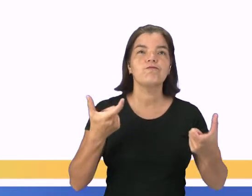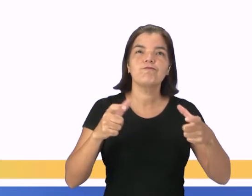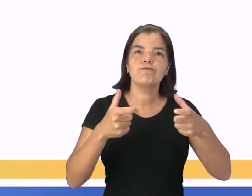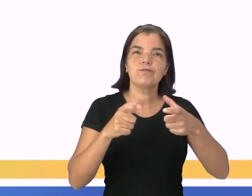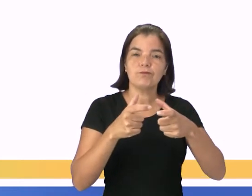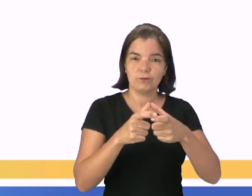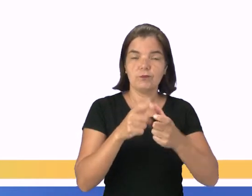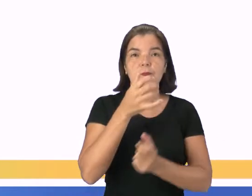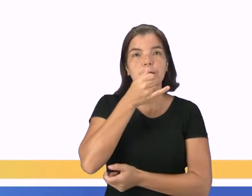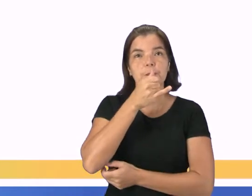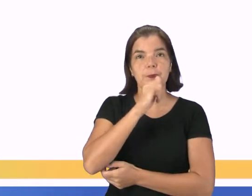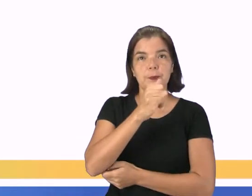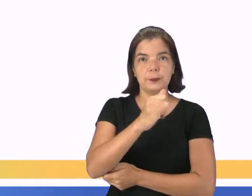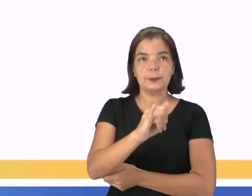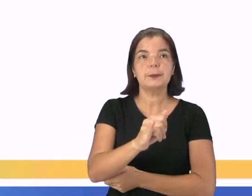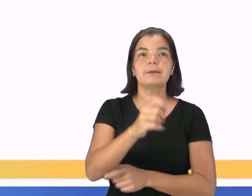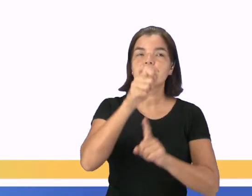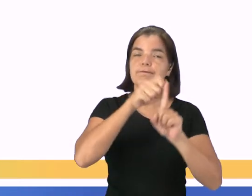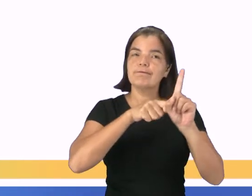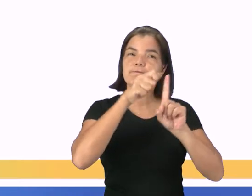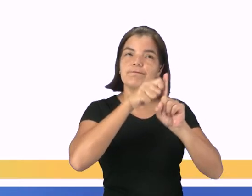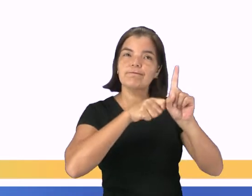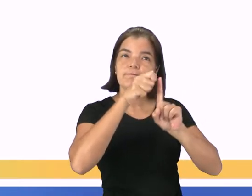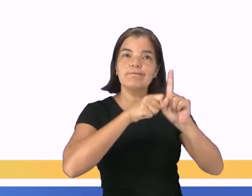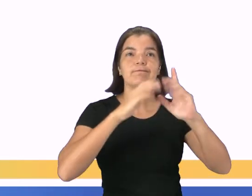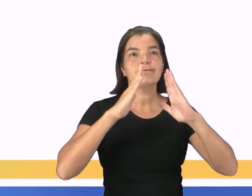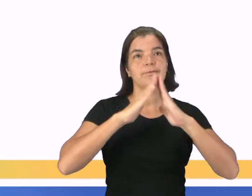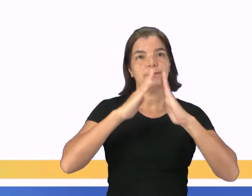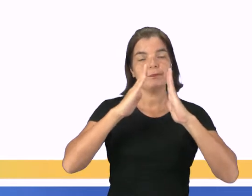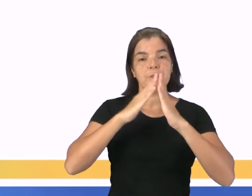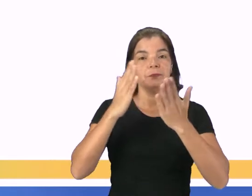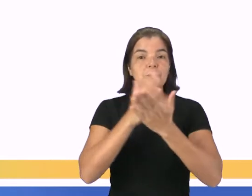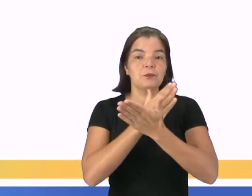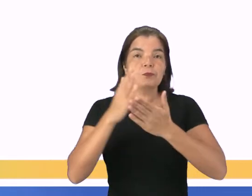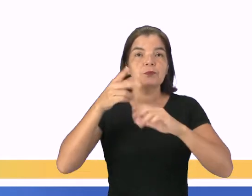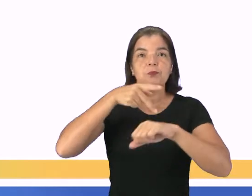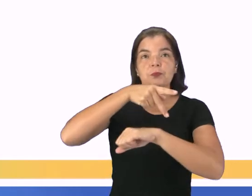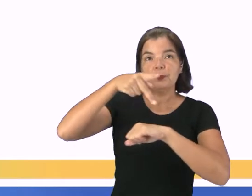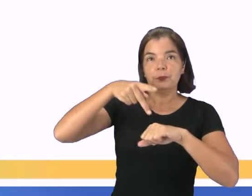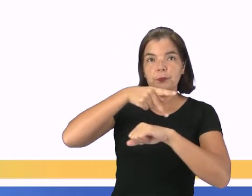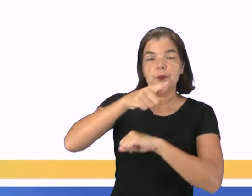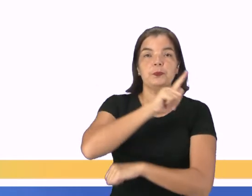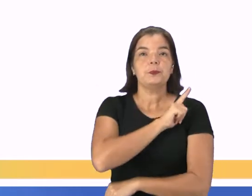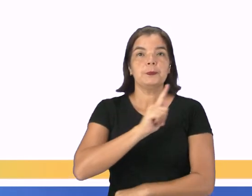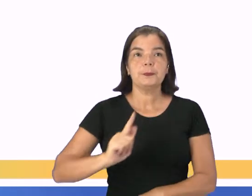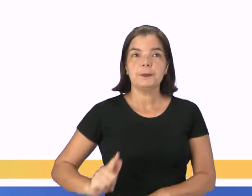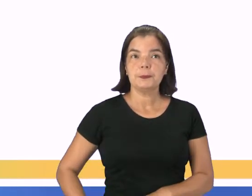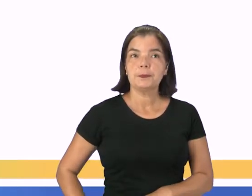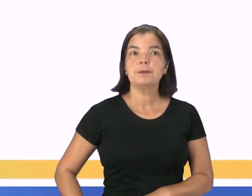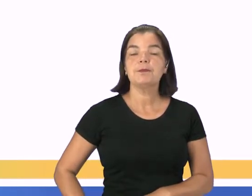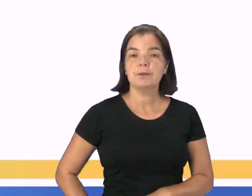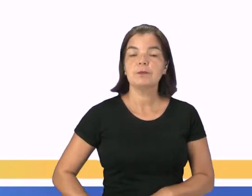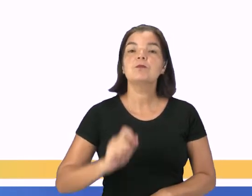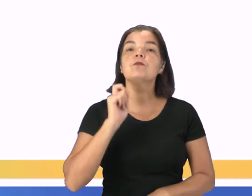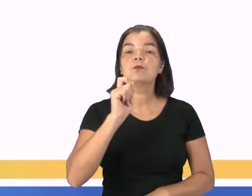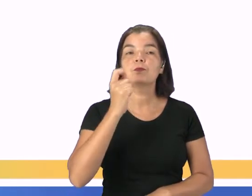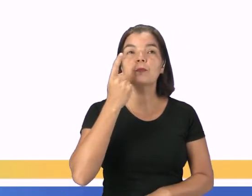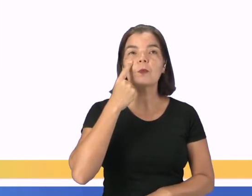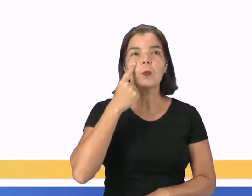reduzir o consumo de energia elétrica mensal das residências de um determinado país, o governo baixou uma